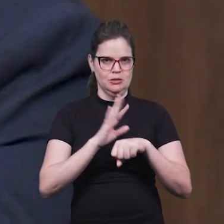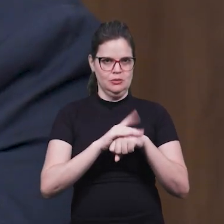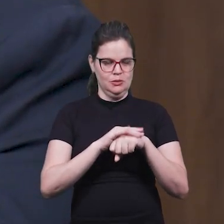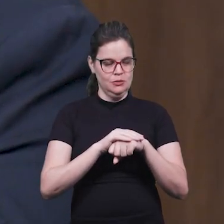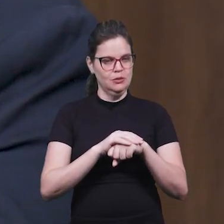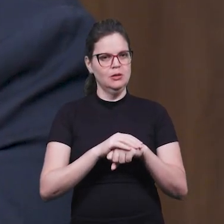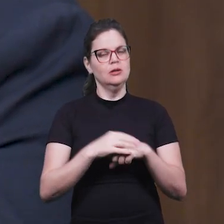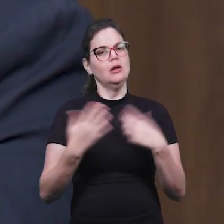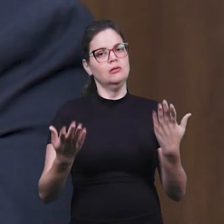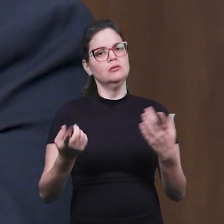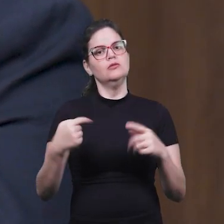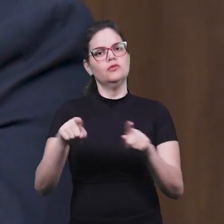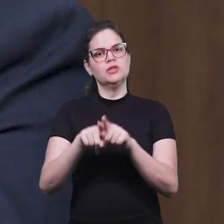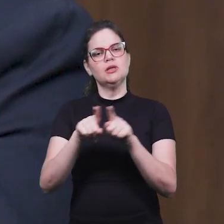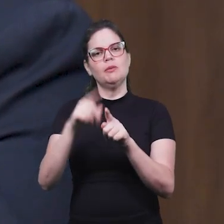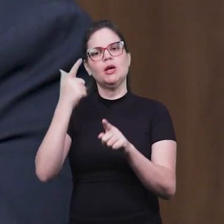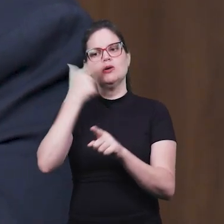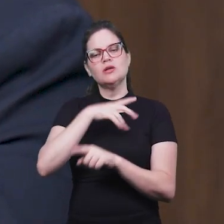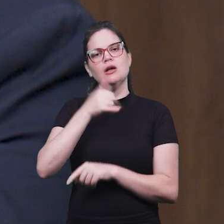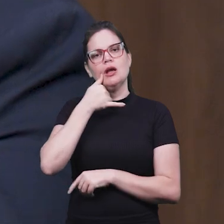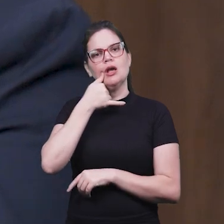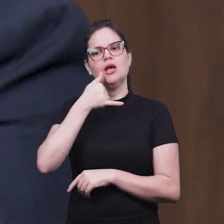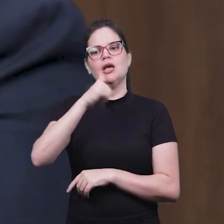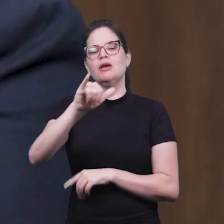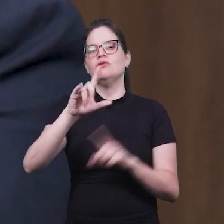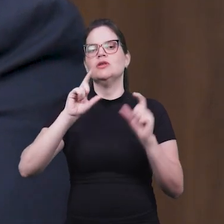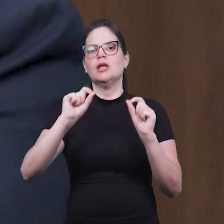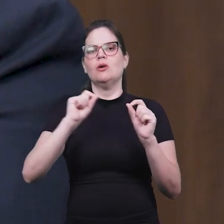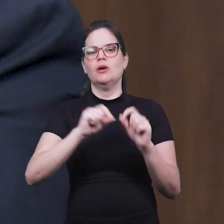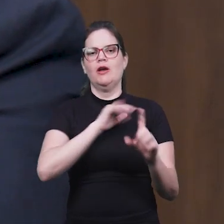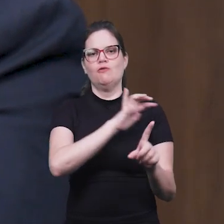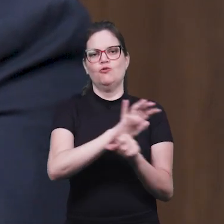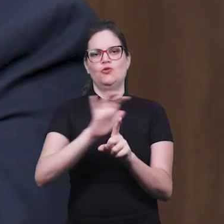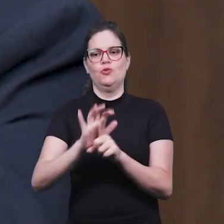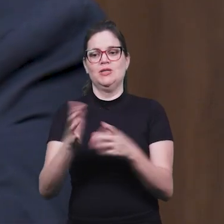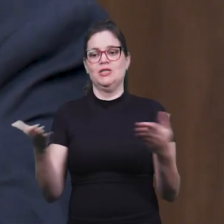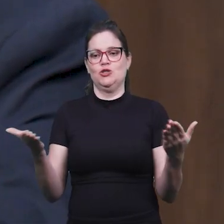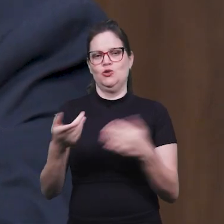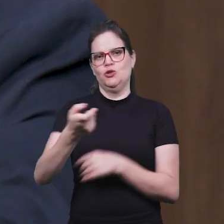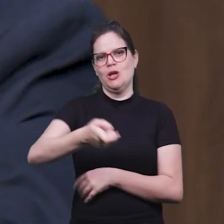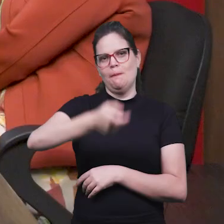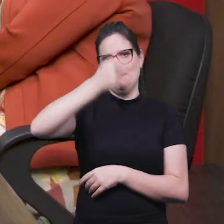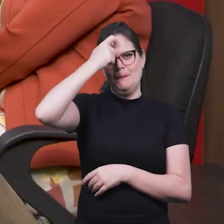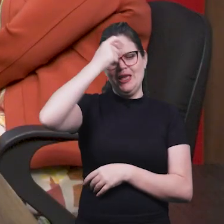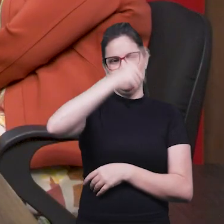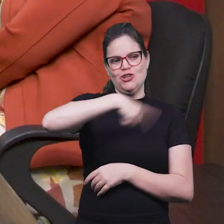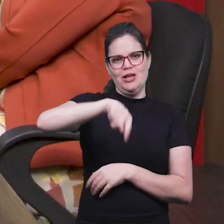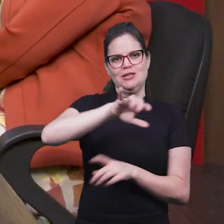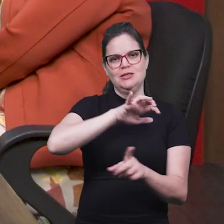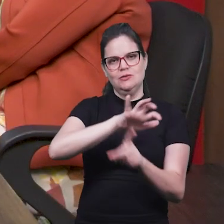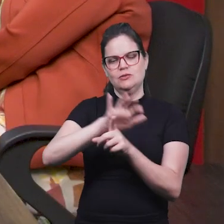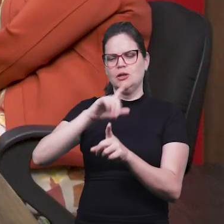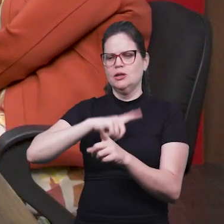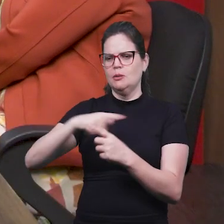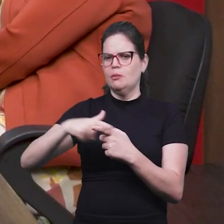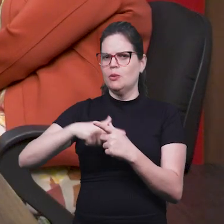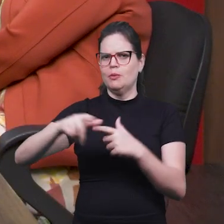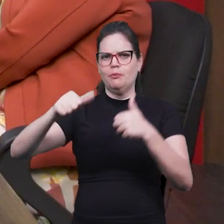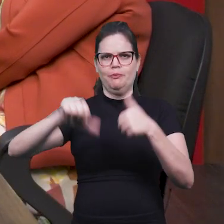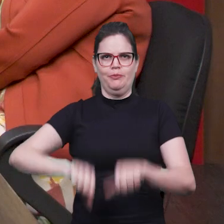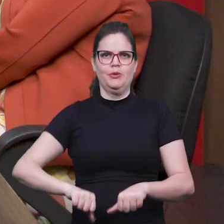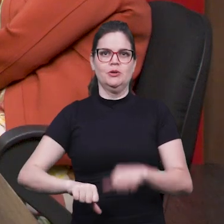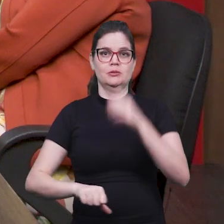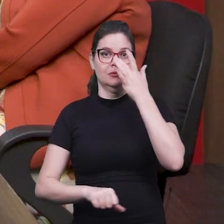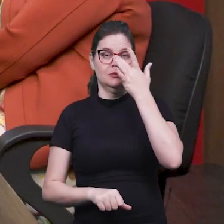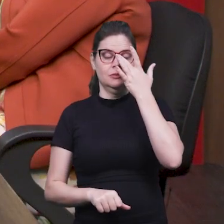aí, atingindo as mentes, levando as mentes a problemas terríveis. Não somos nós que falamos